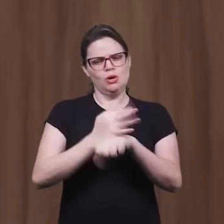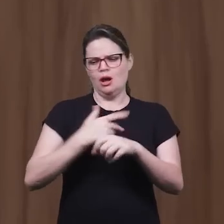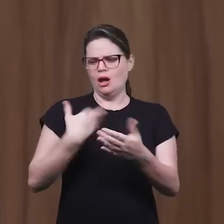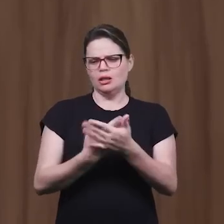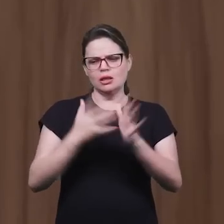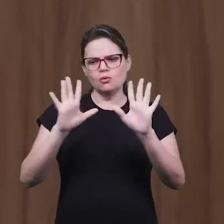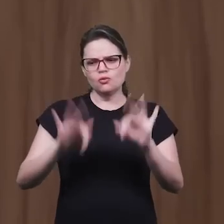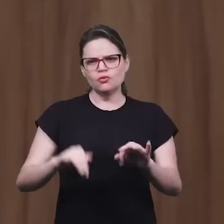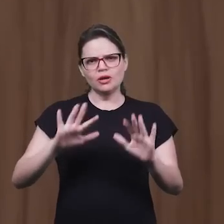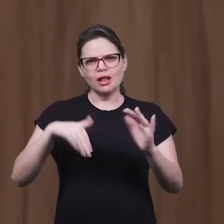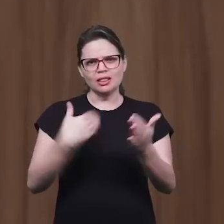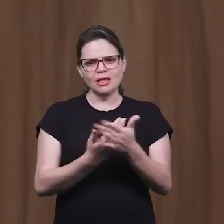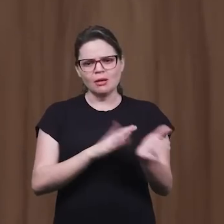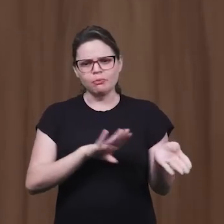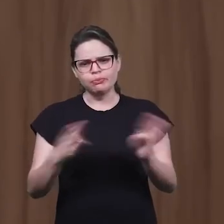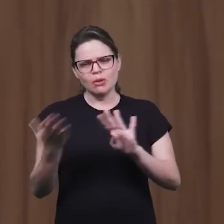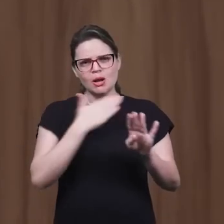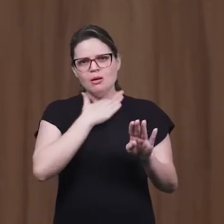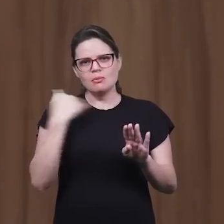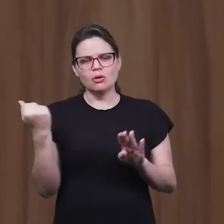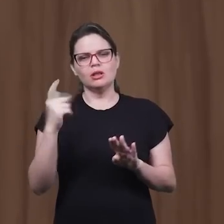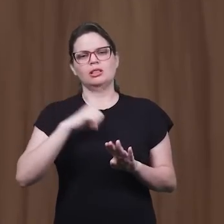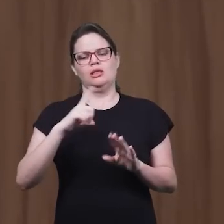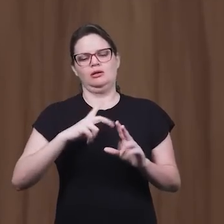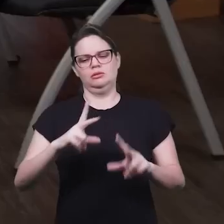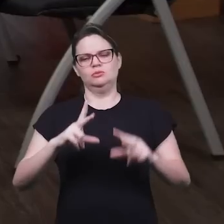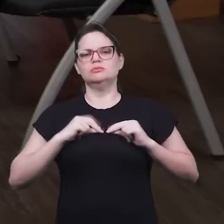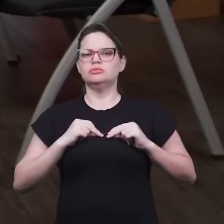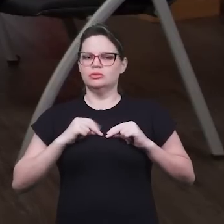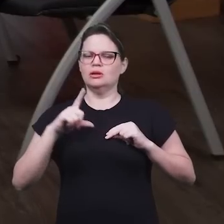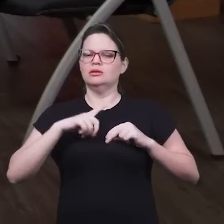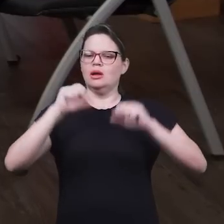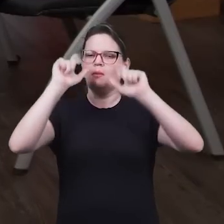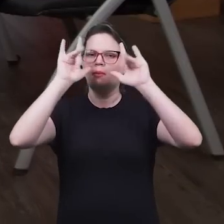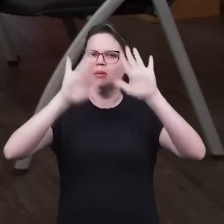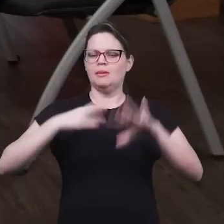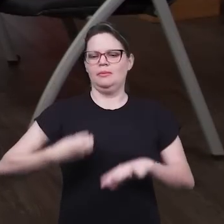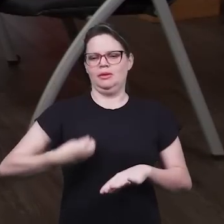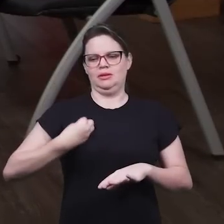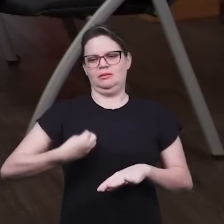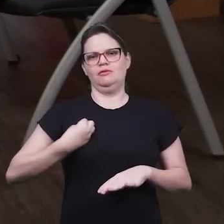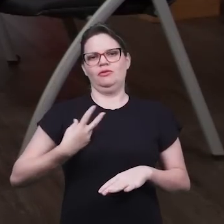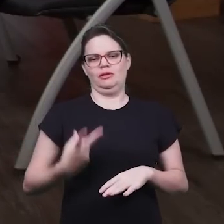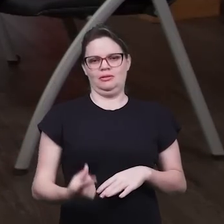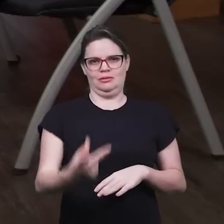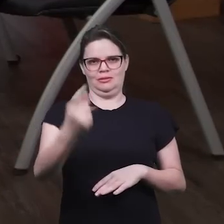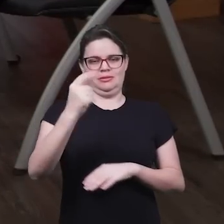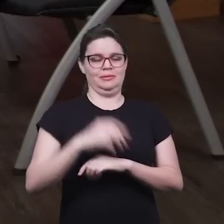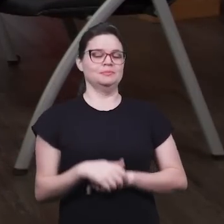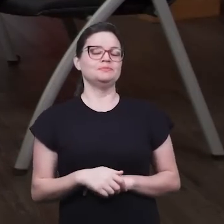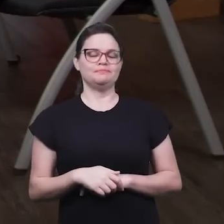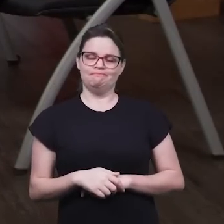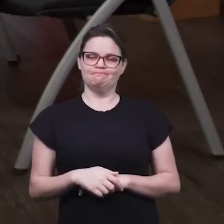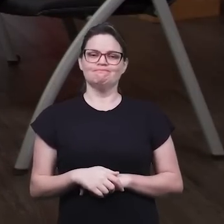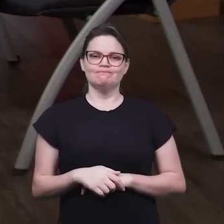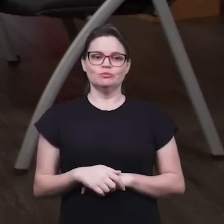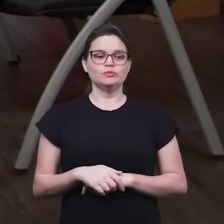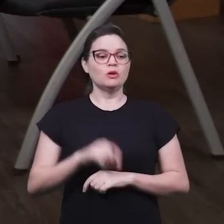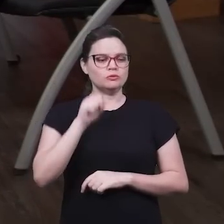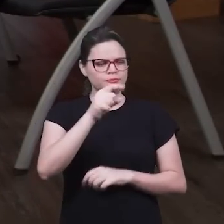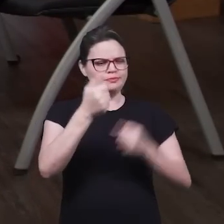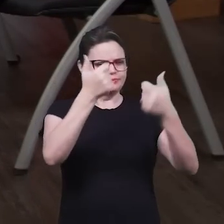esta herança que nós recebemos da parte do Senhor. Você falou sobre aquilo que é eterno. E